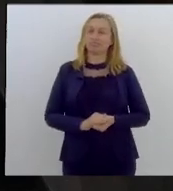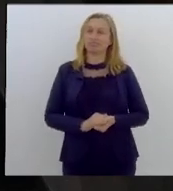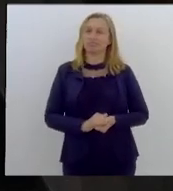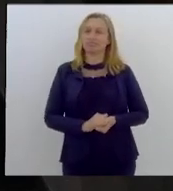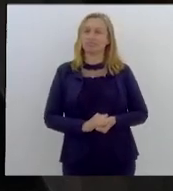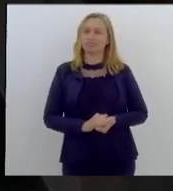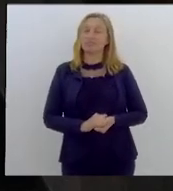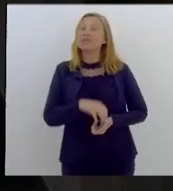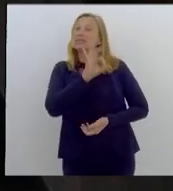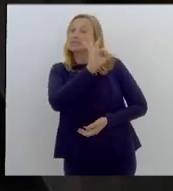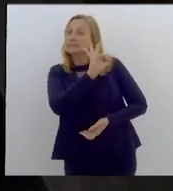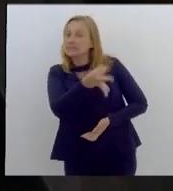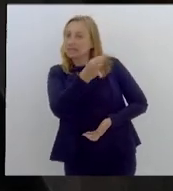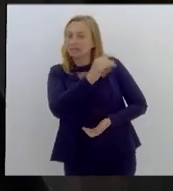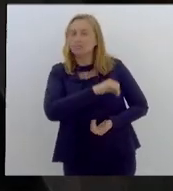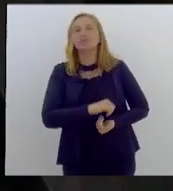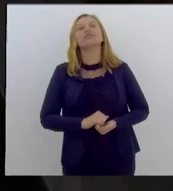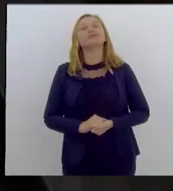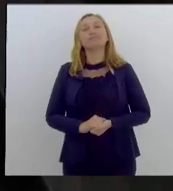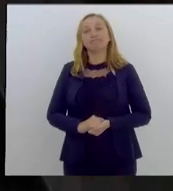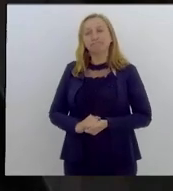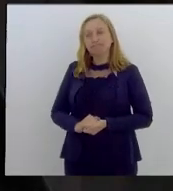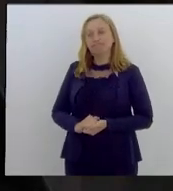isto, evidentemente,